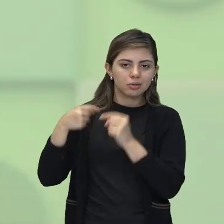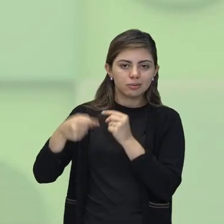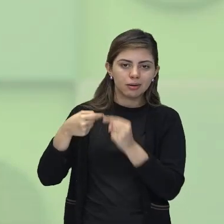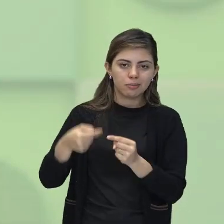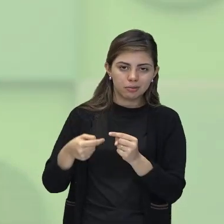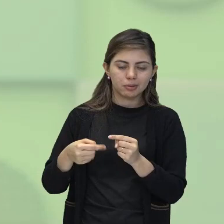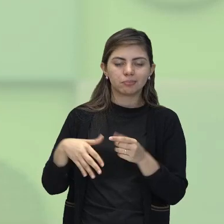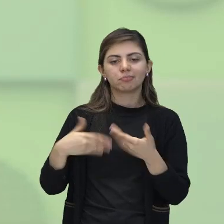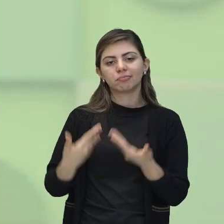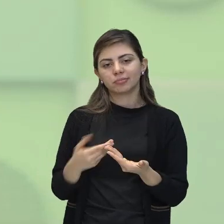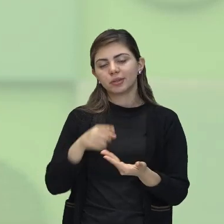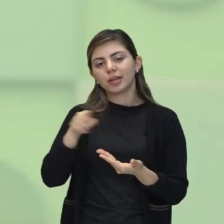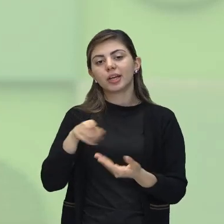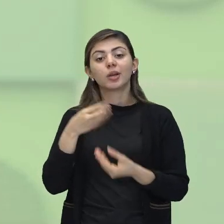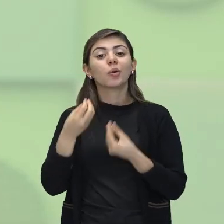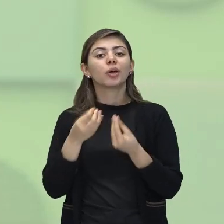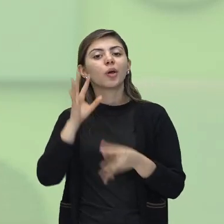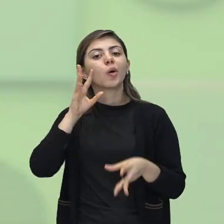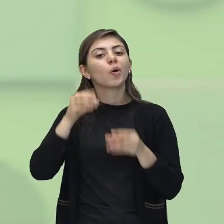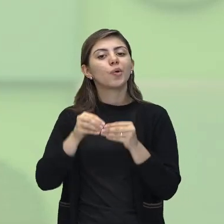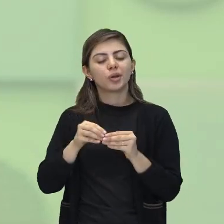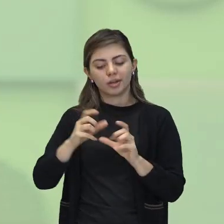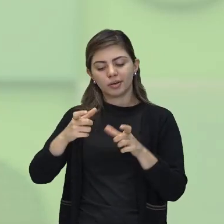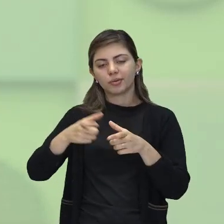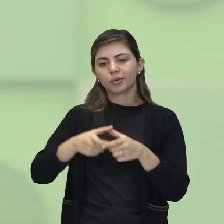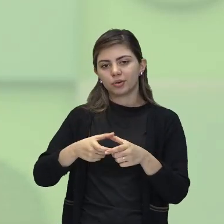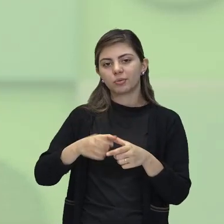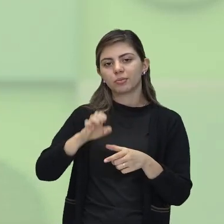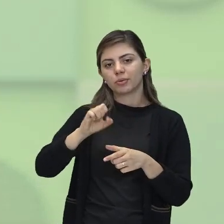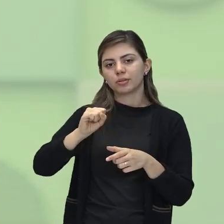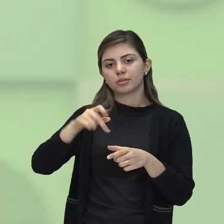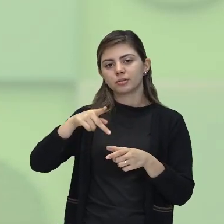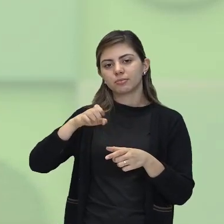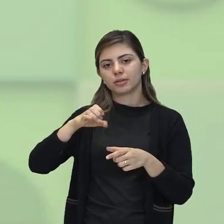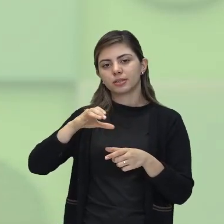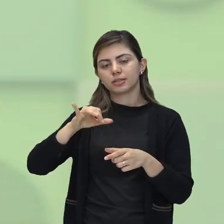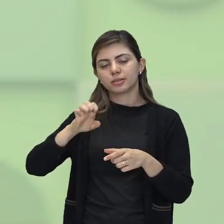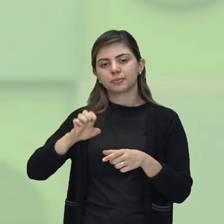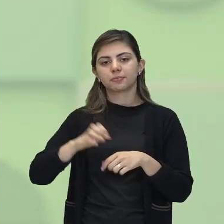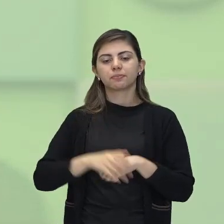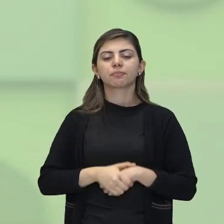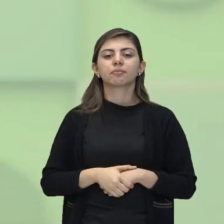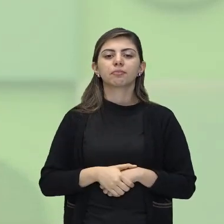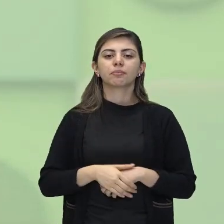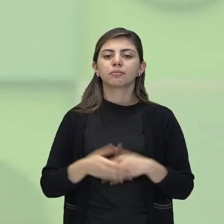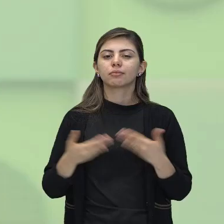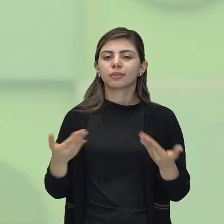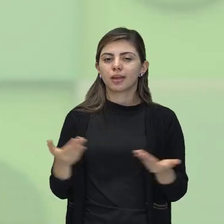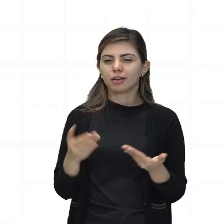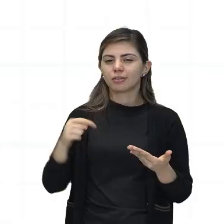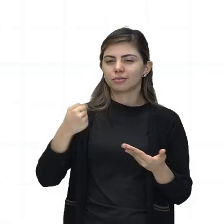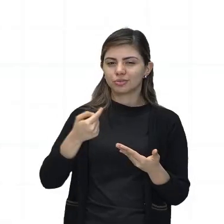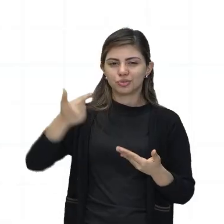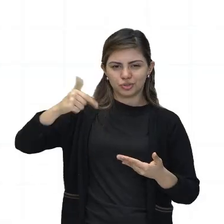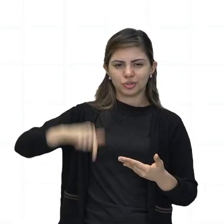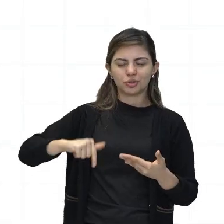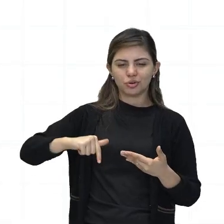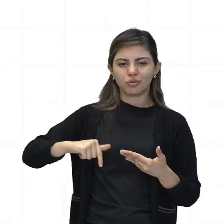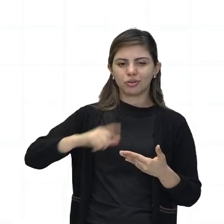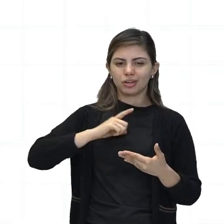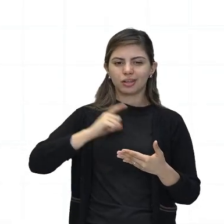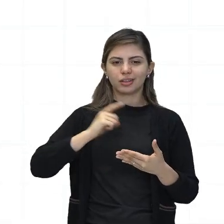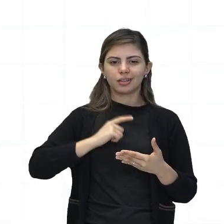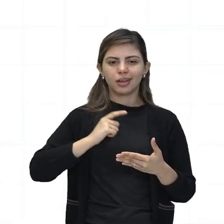eles então são classificados ali na categoria de espécie. Vamos rever aí toda essa classificação,